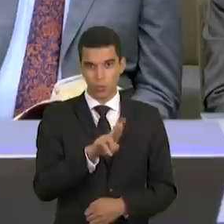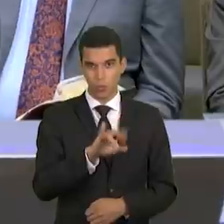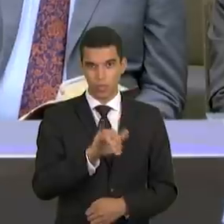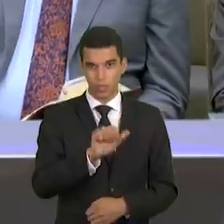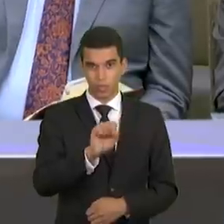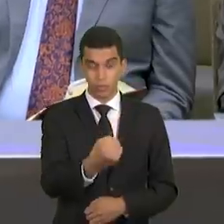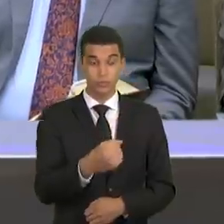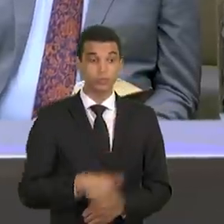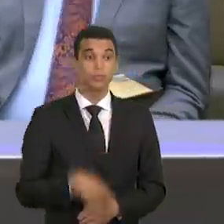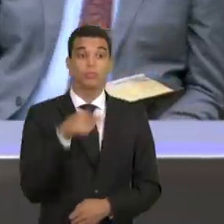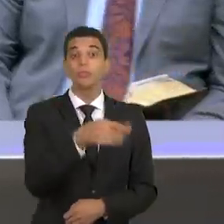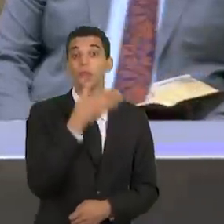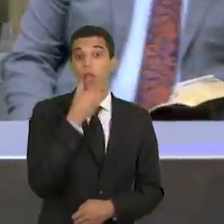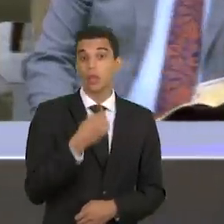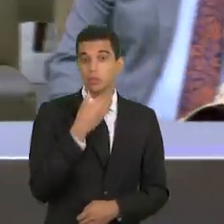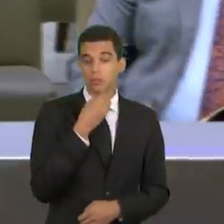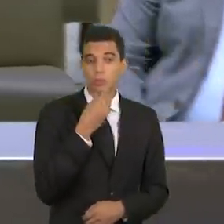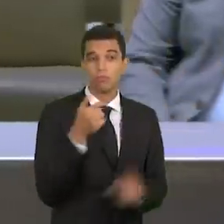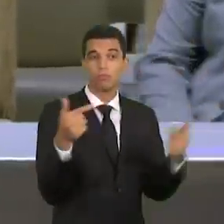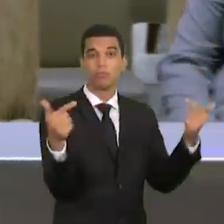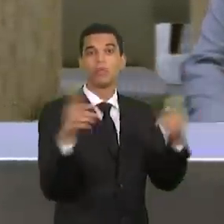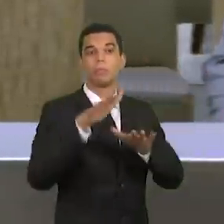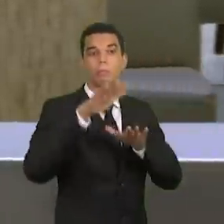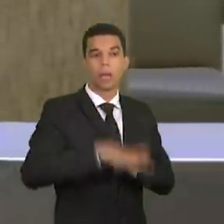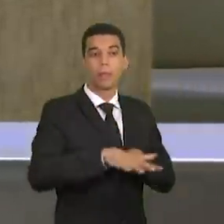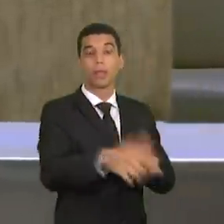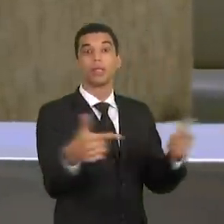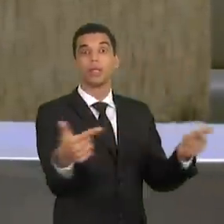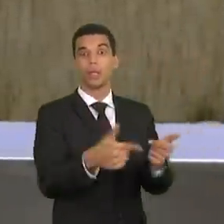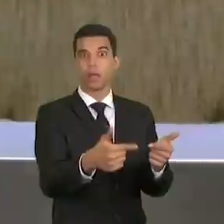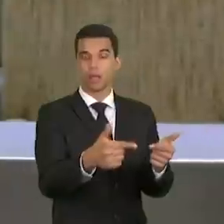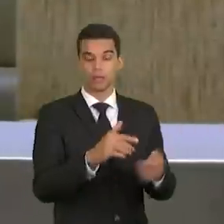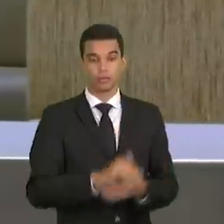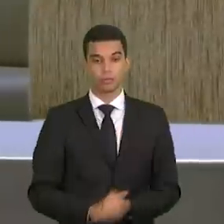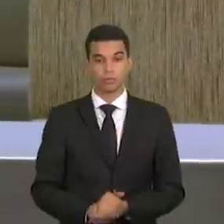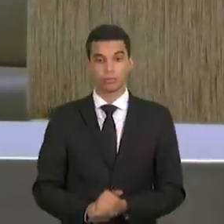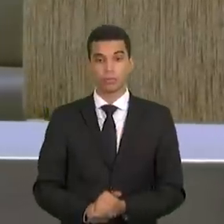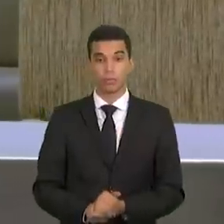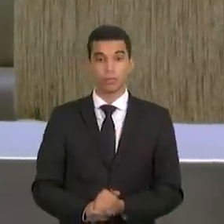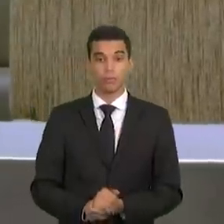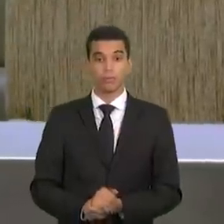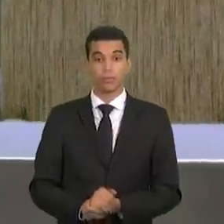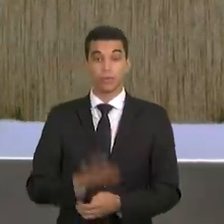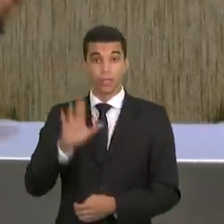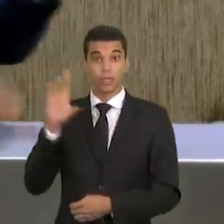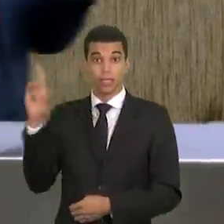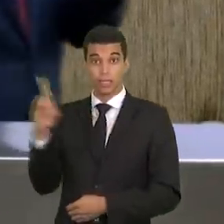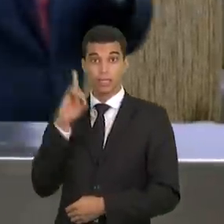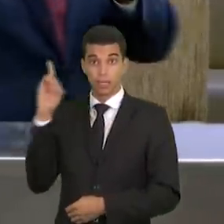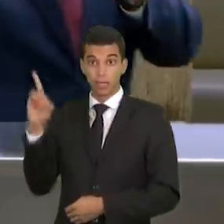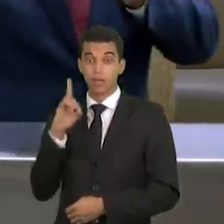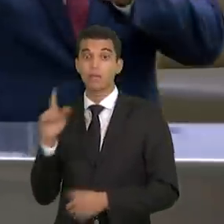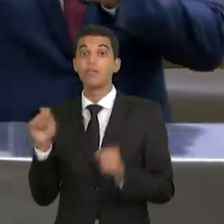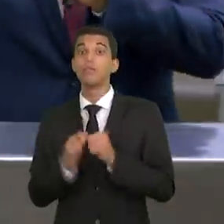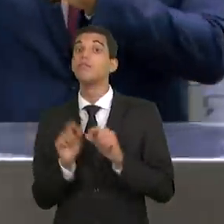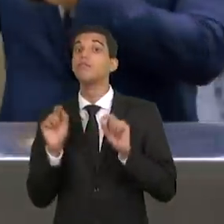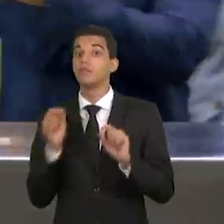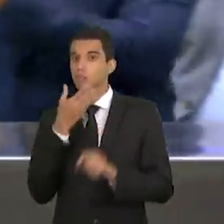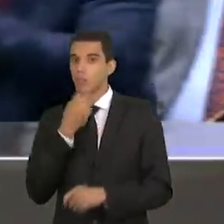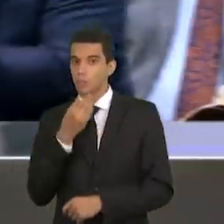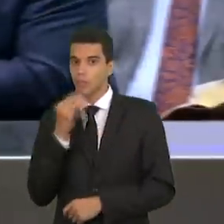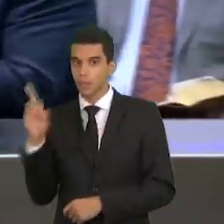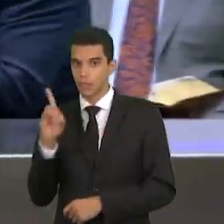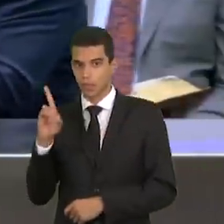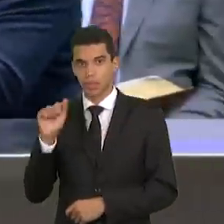Davi mandou uma mensagem para Joabe, o seu comandante. Atenção, pelo amor de Deus, ninguém perca isso aqui.